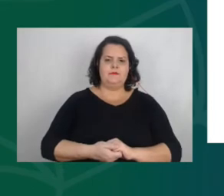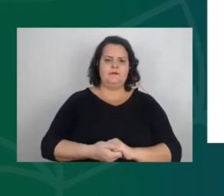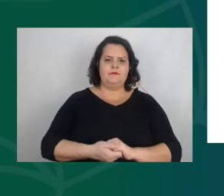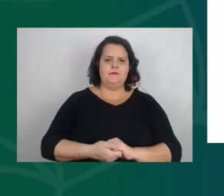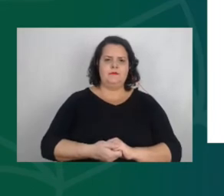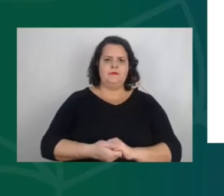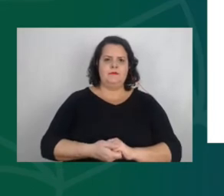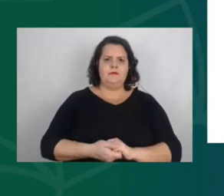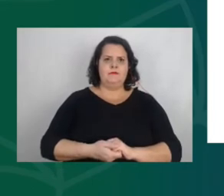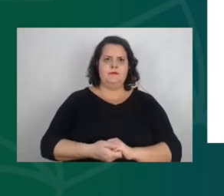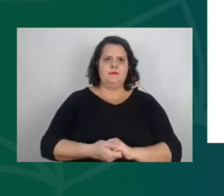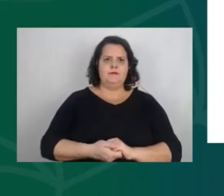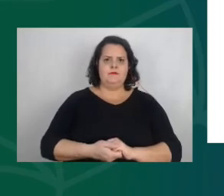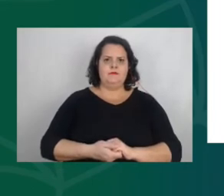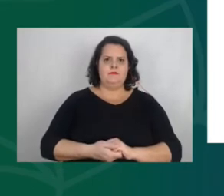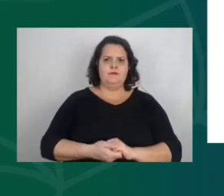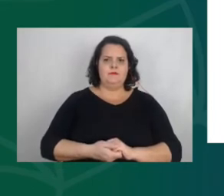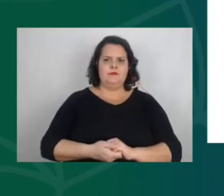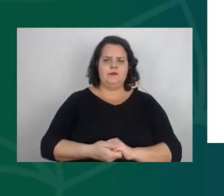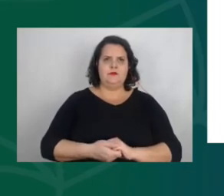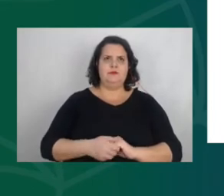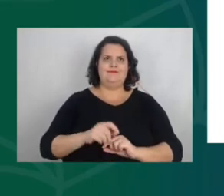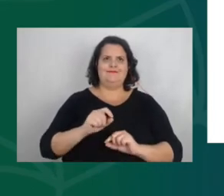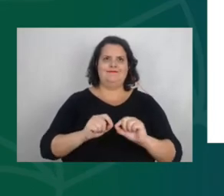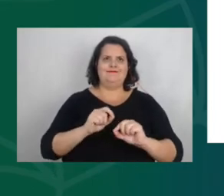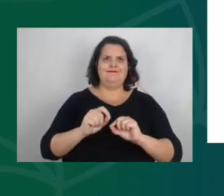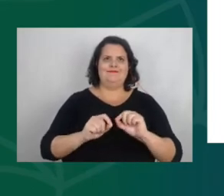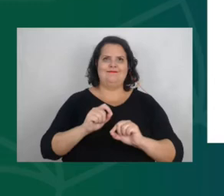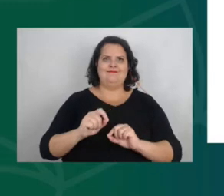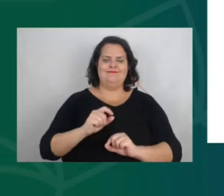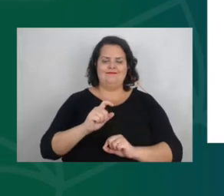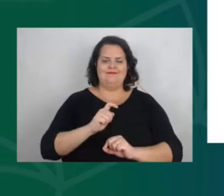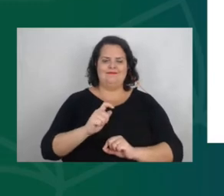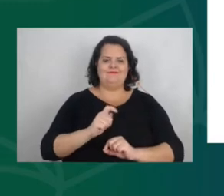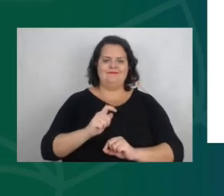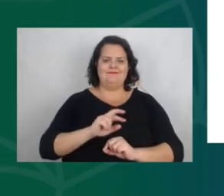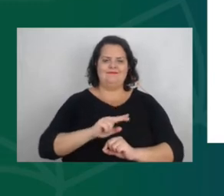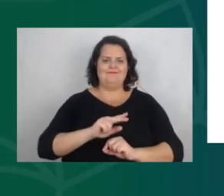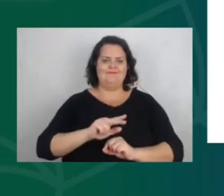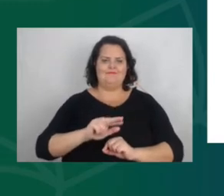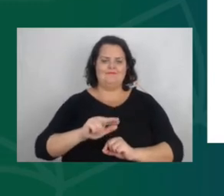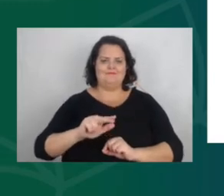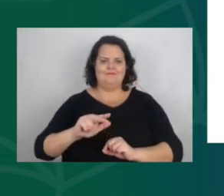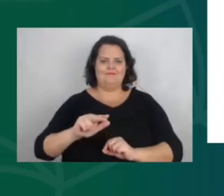Então, como que nós identificamos se esses agentes ambientais têm